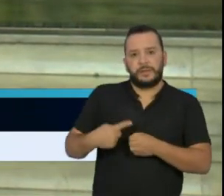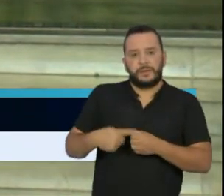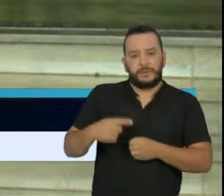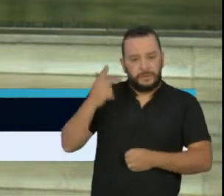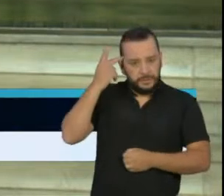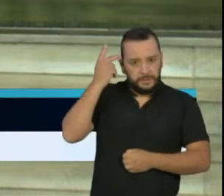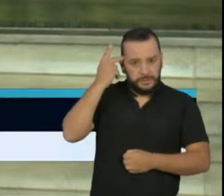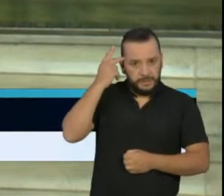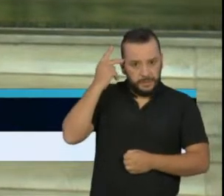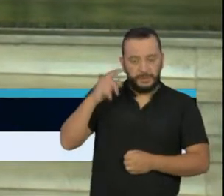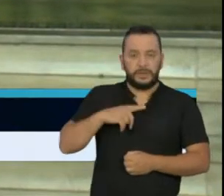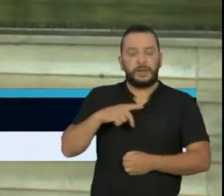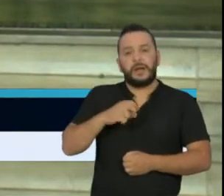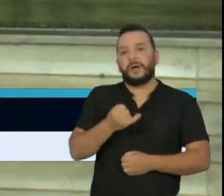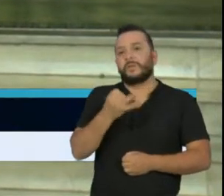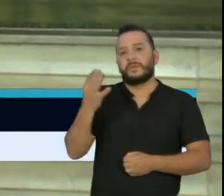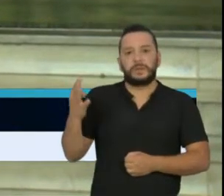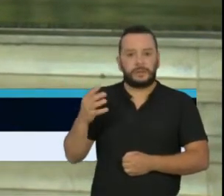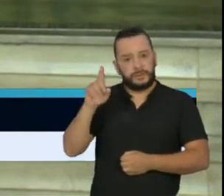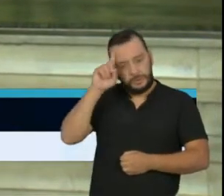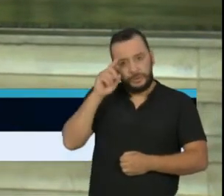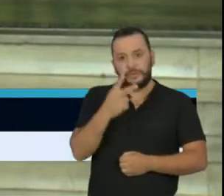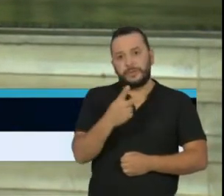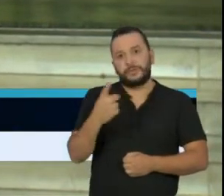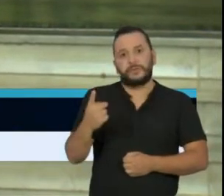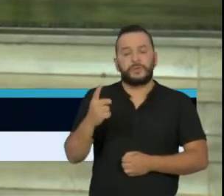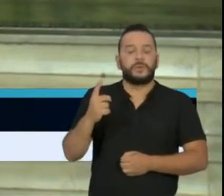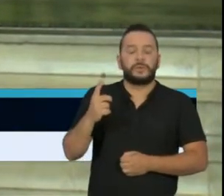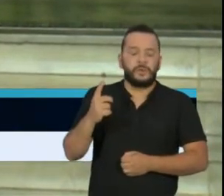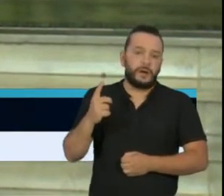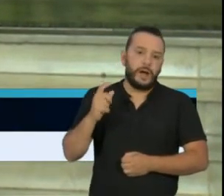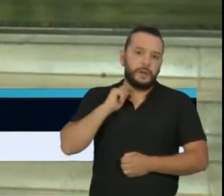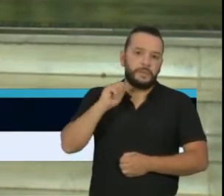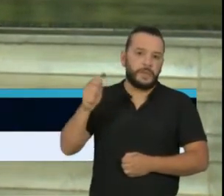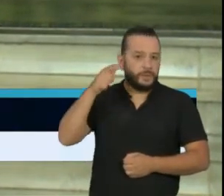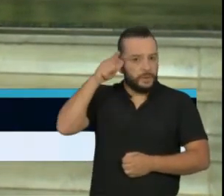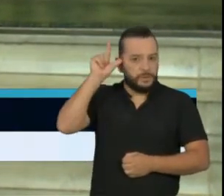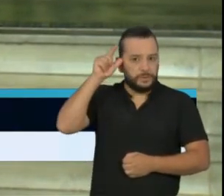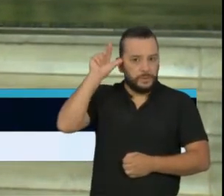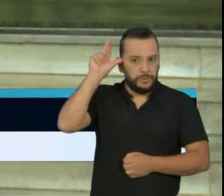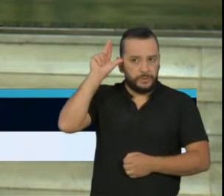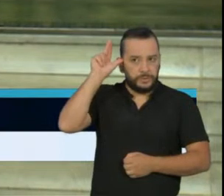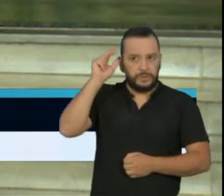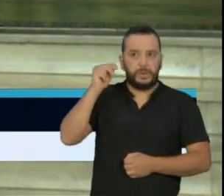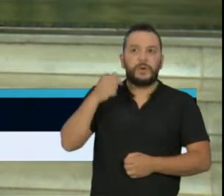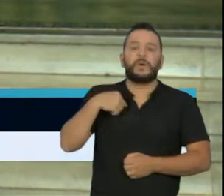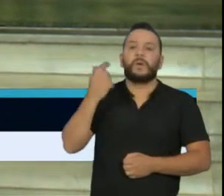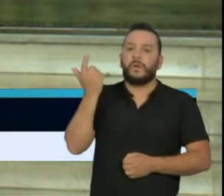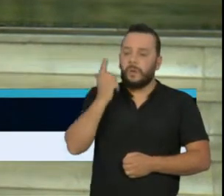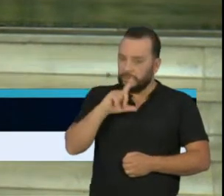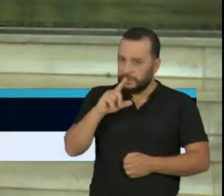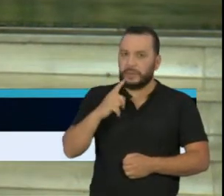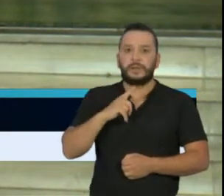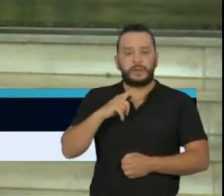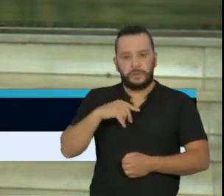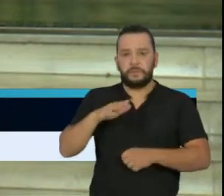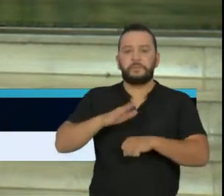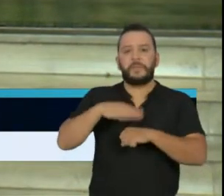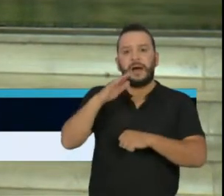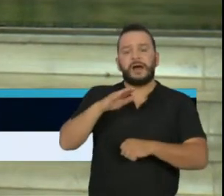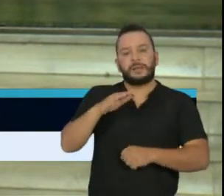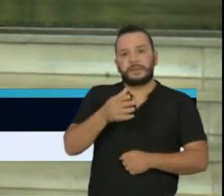São Paulo, que no último dia 21 de abril, anteontem, portanto, atingiram níveis superiores